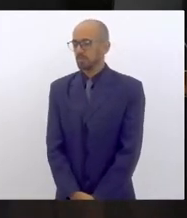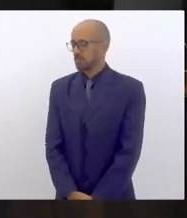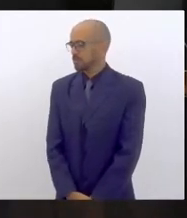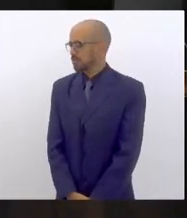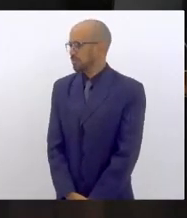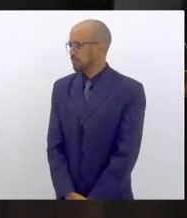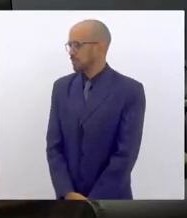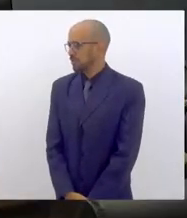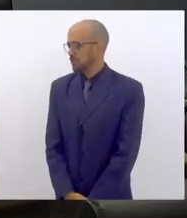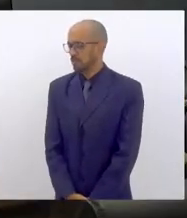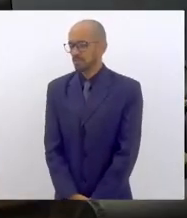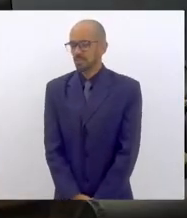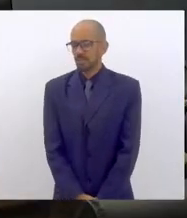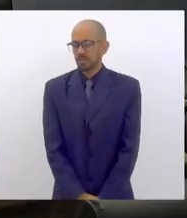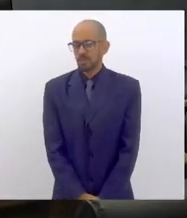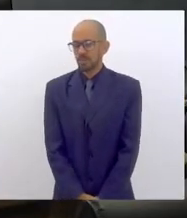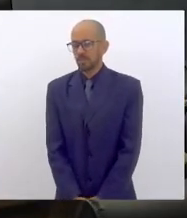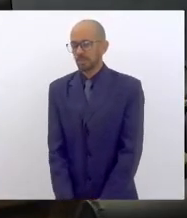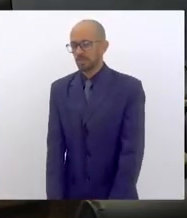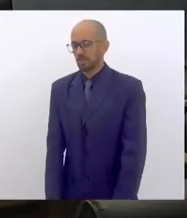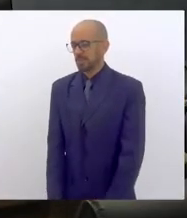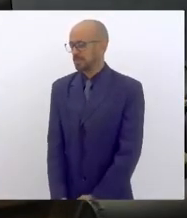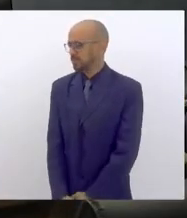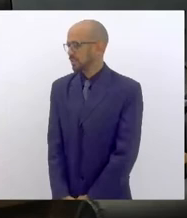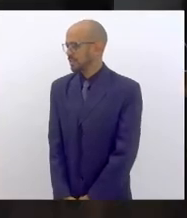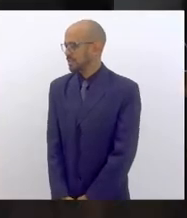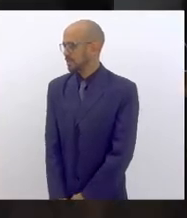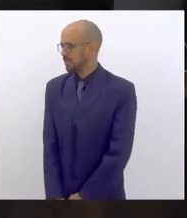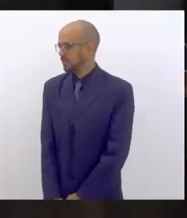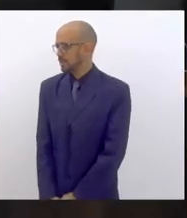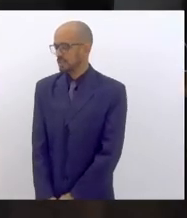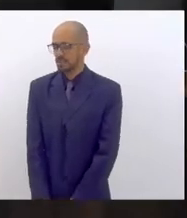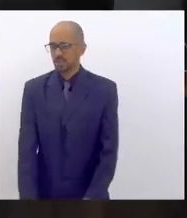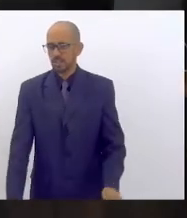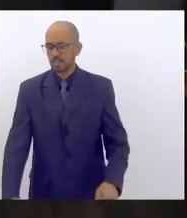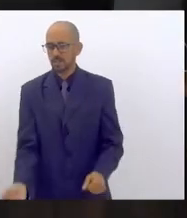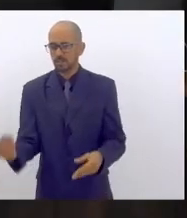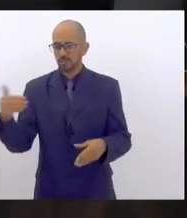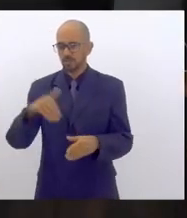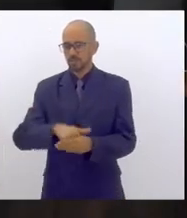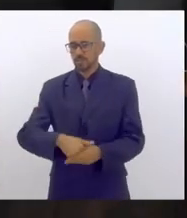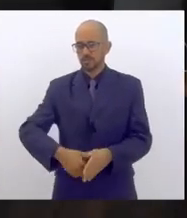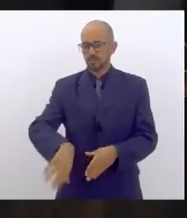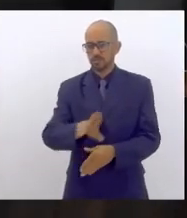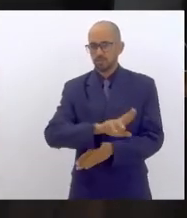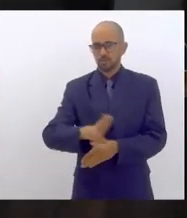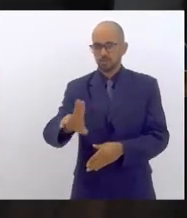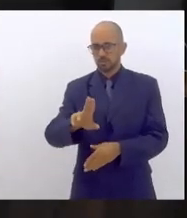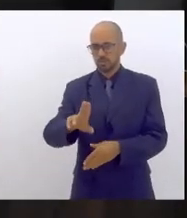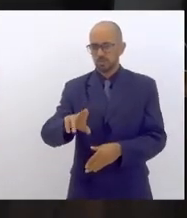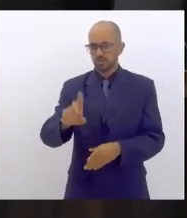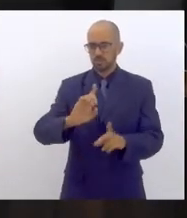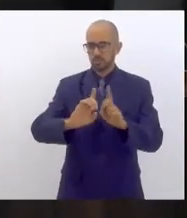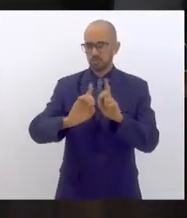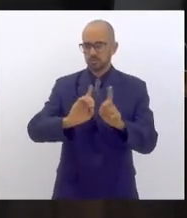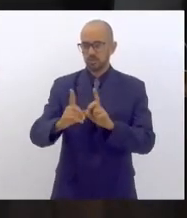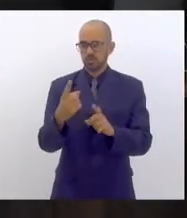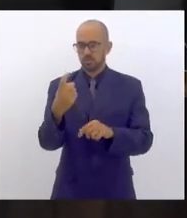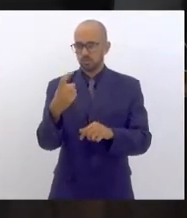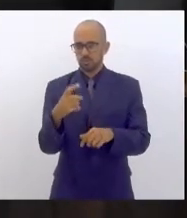Obrigado. Ok. Então vamos à votação nominal. Discussão única, veto total aposto ao projeto de